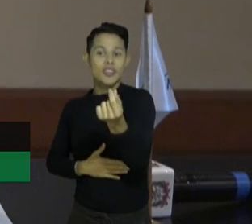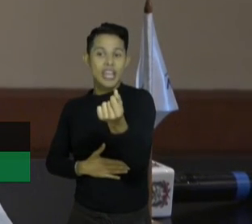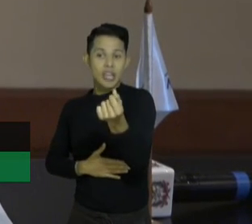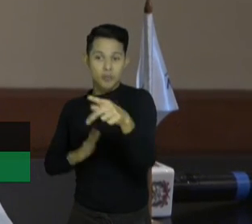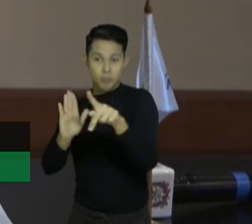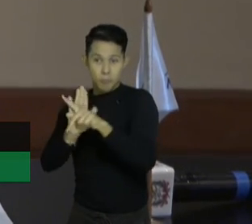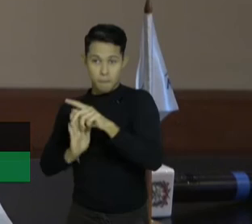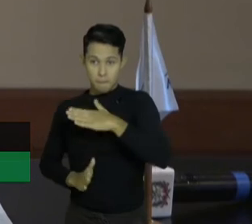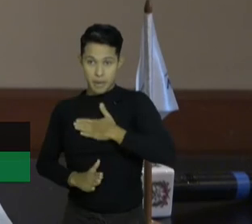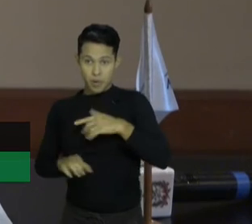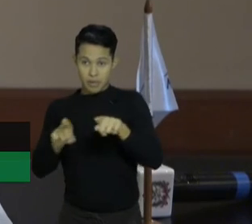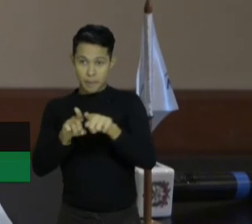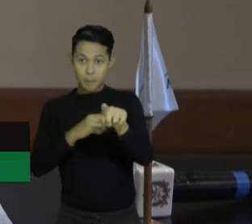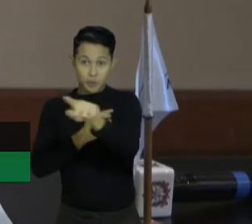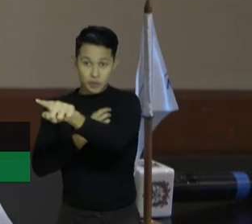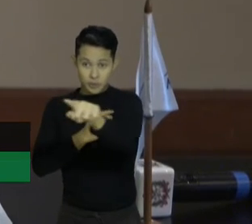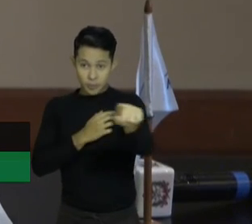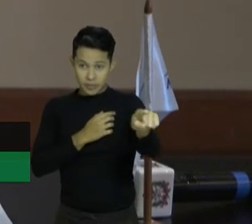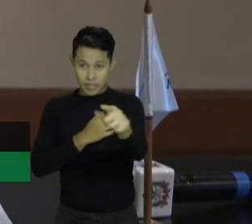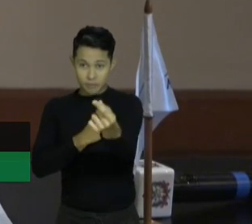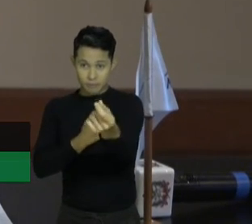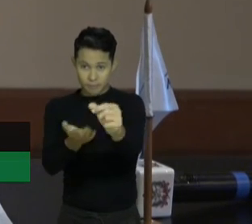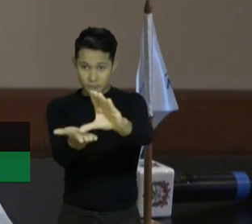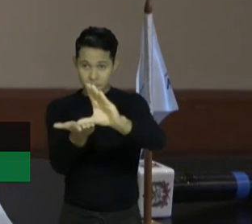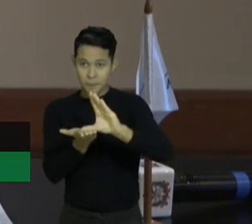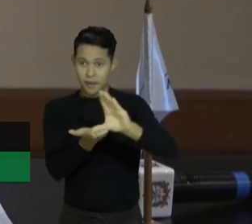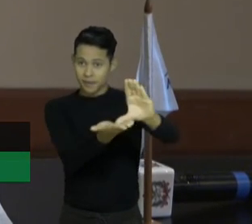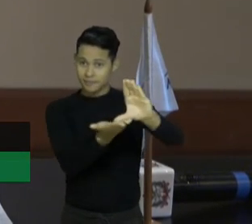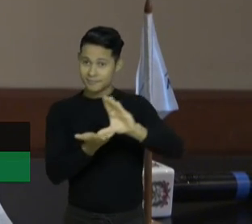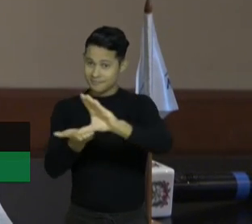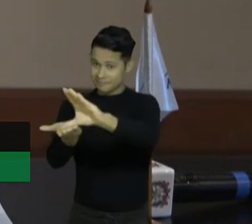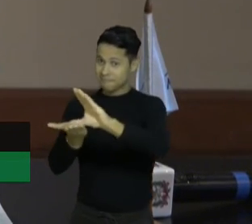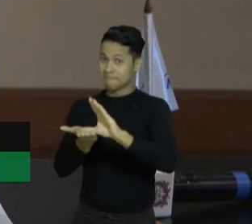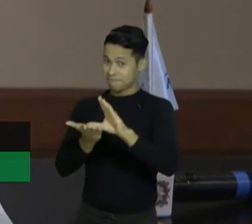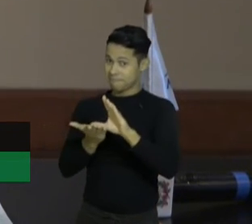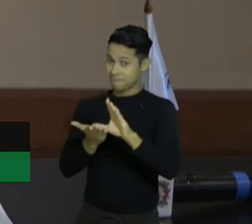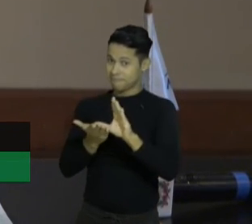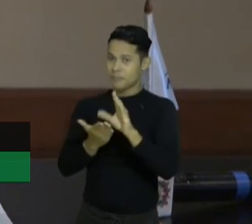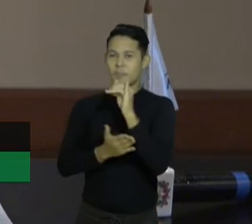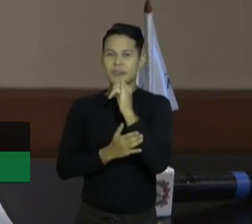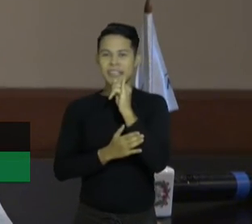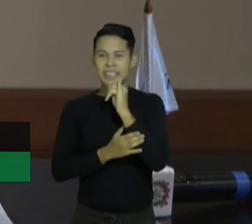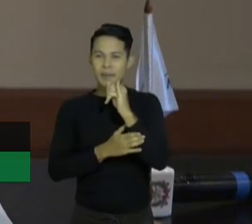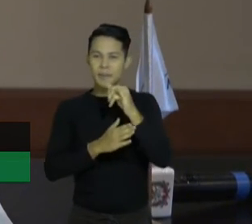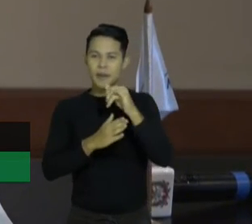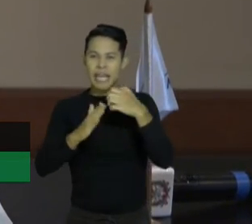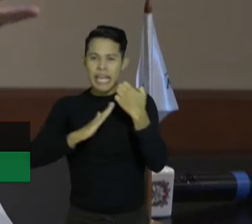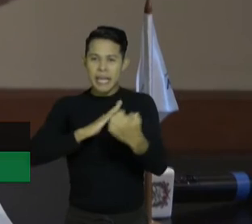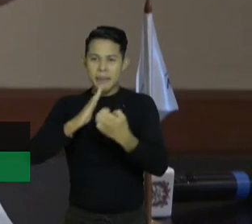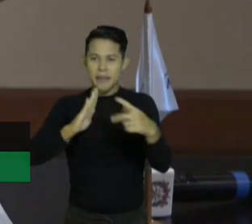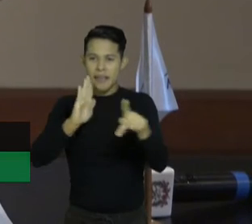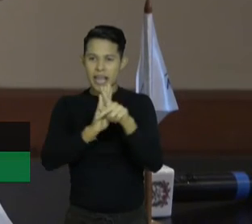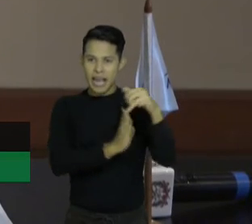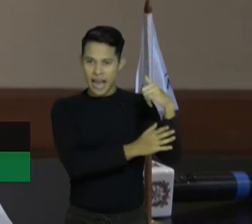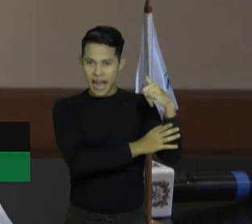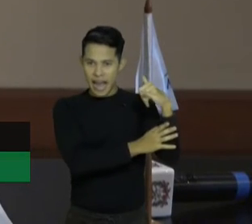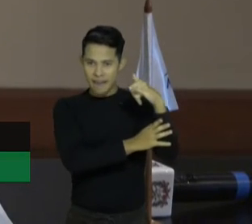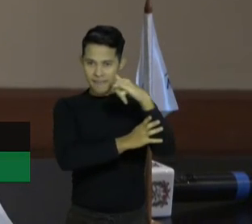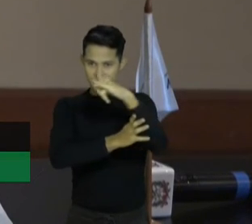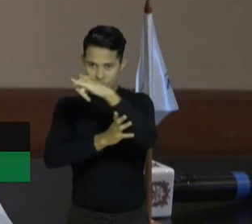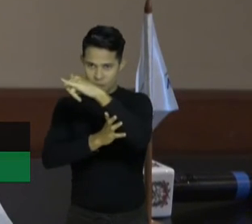OK dependendo da situação talvez a gente pode pensar Embraer foi um caso de Sucesso teve muito subsídio